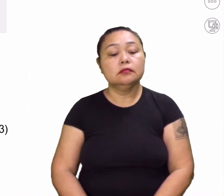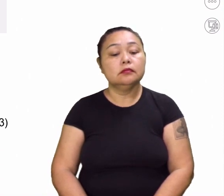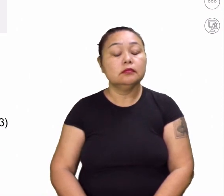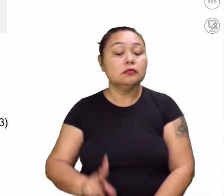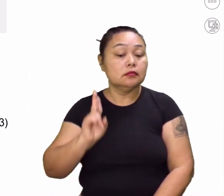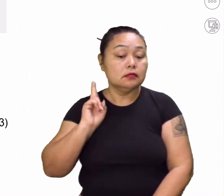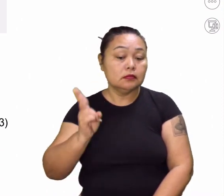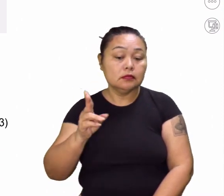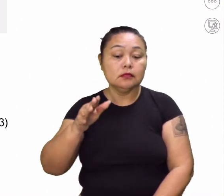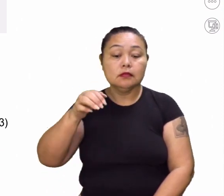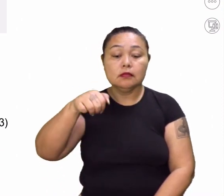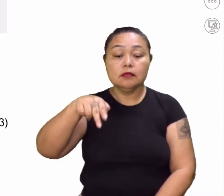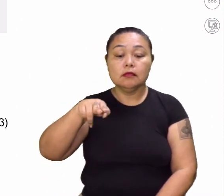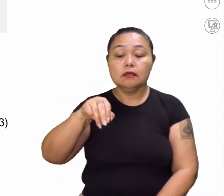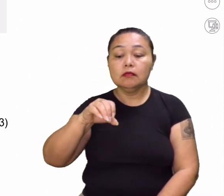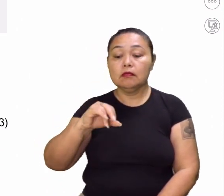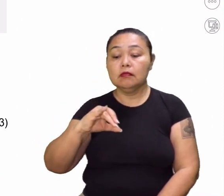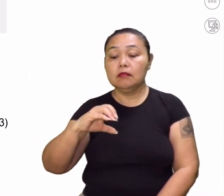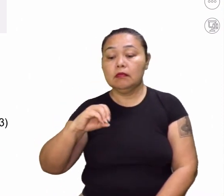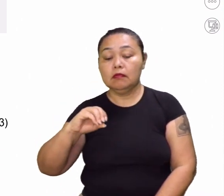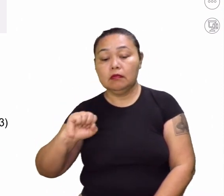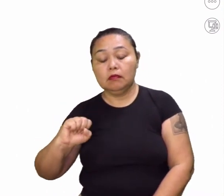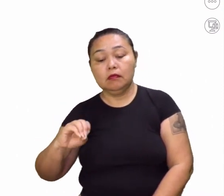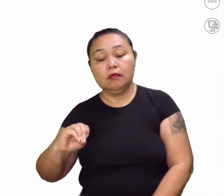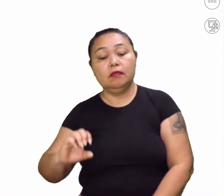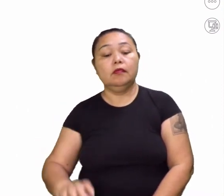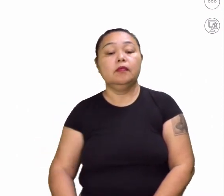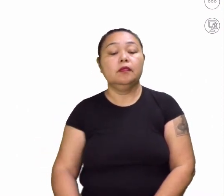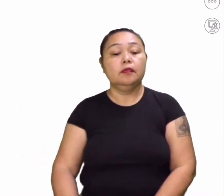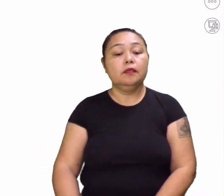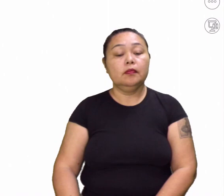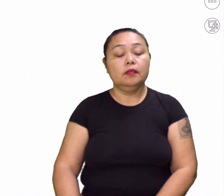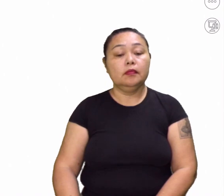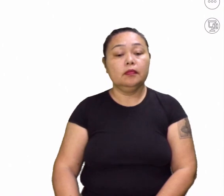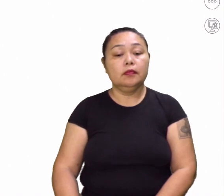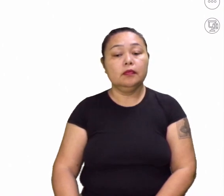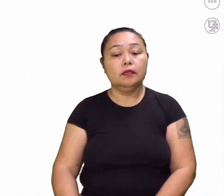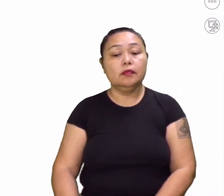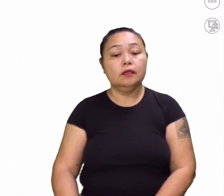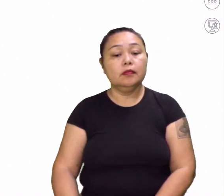O mesmo ocorre com os equinócios.